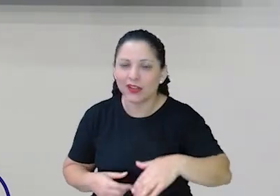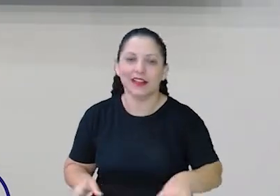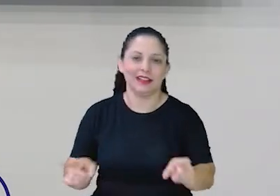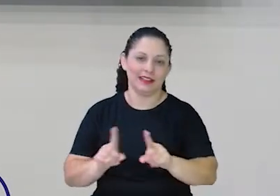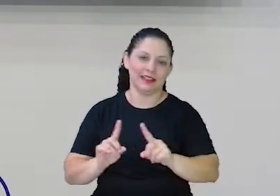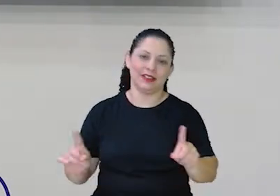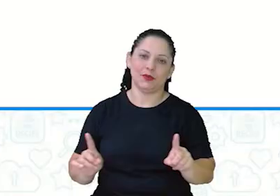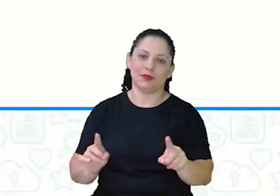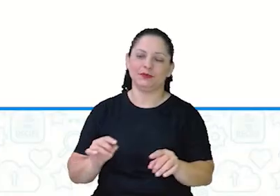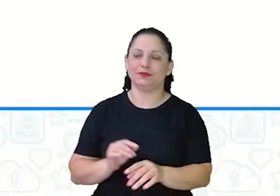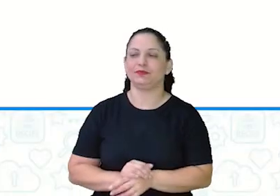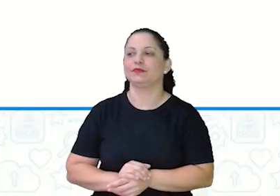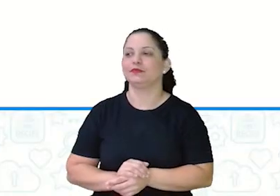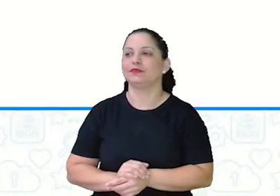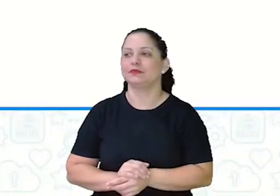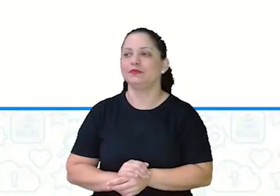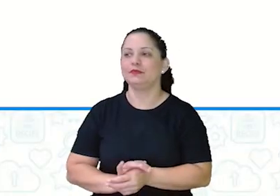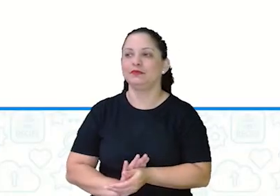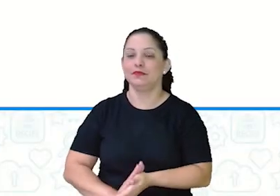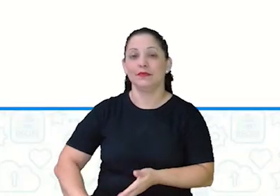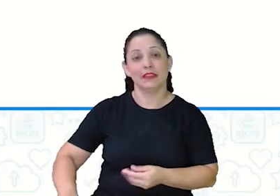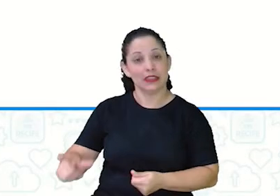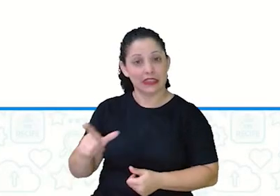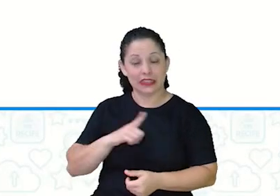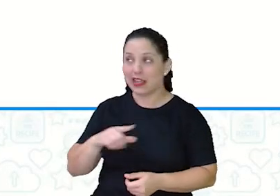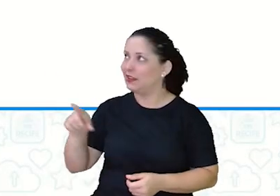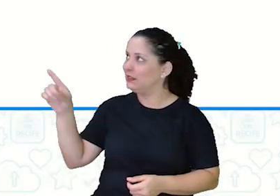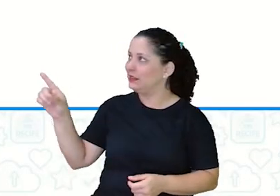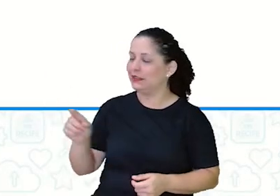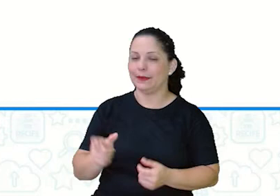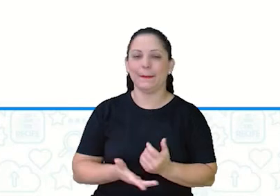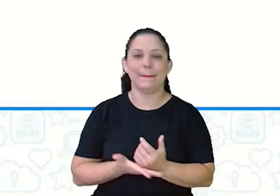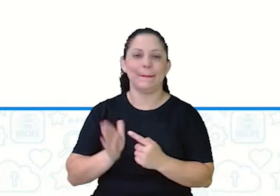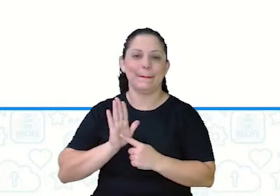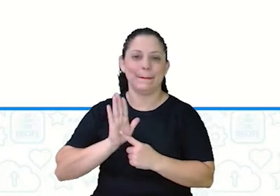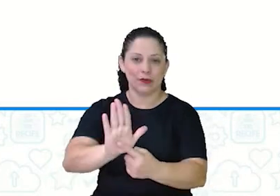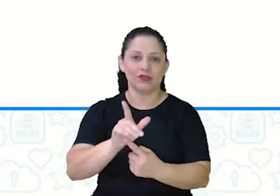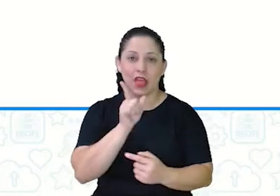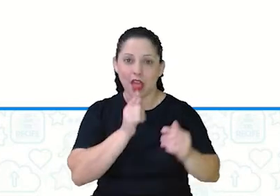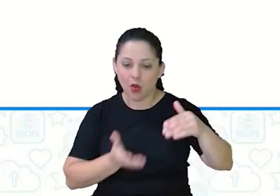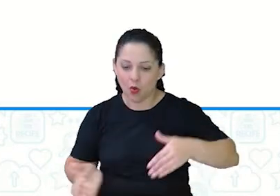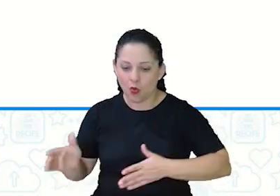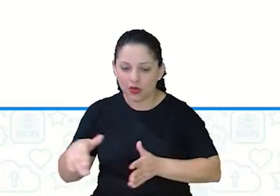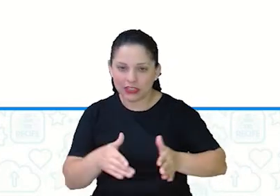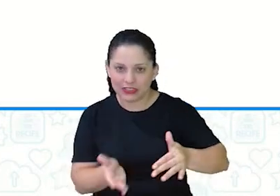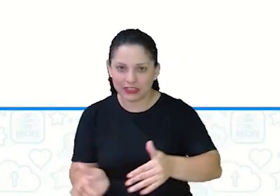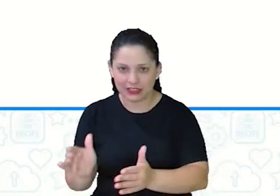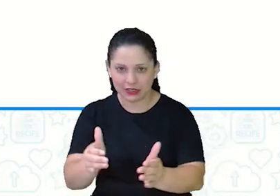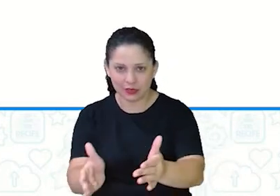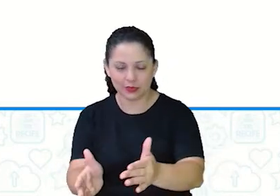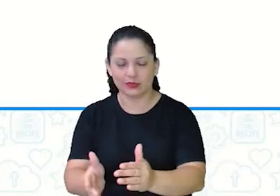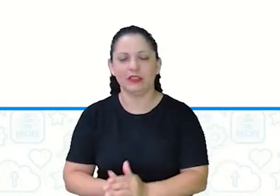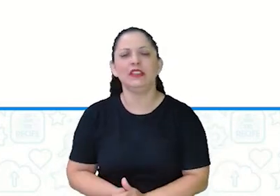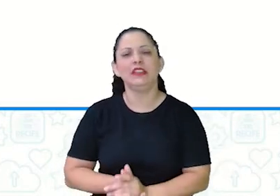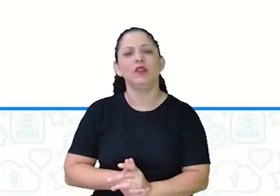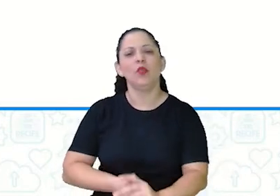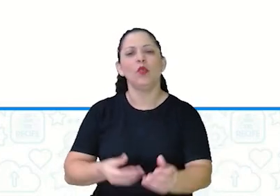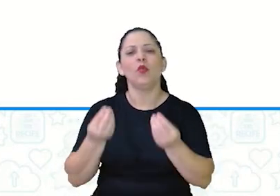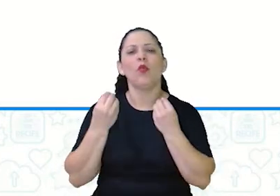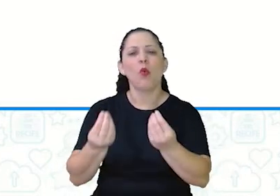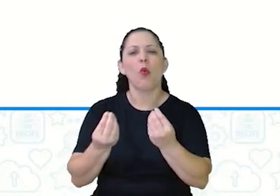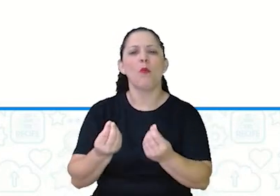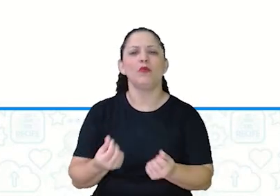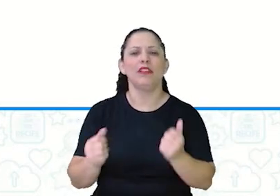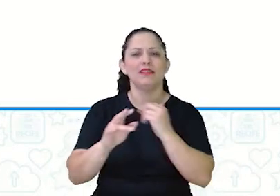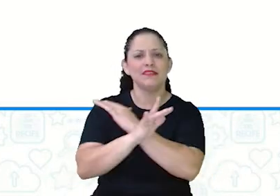só. Então, aqui a gente tem um riozinho, porque a gente tem muitos rios, tá? Nessa cidade. E como foi que essa cidade se formou uma